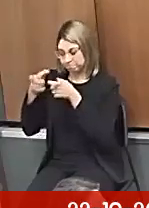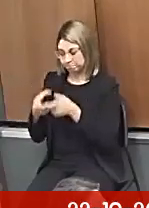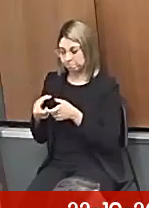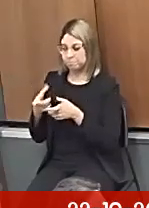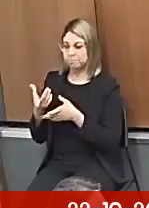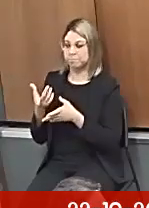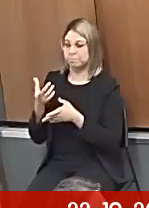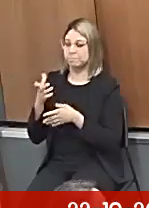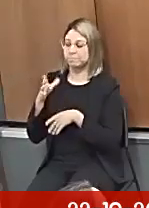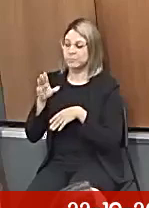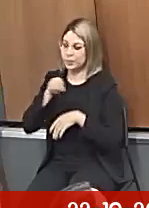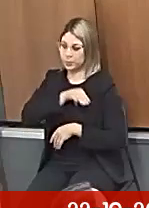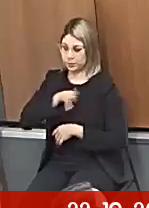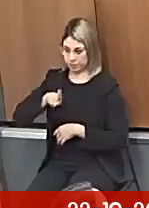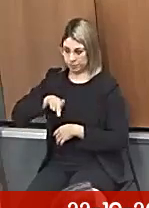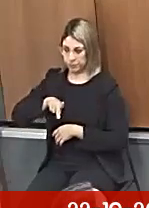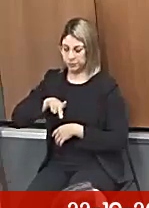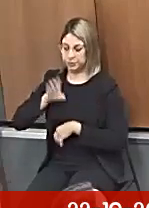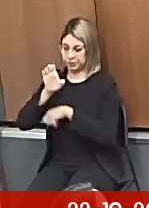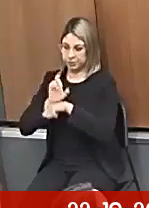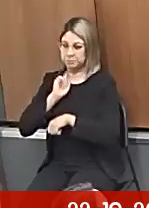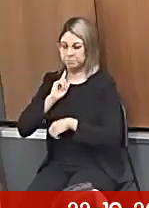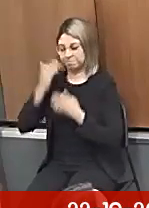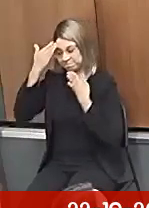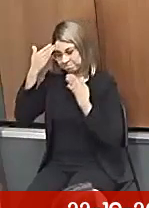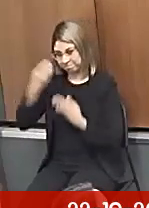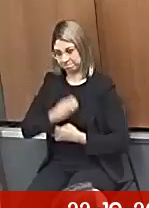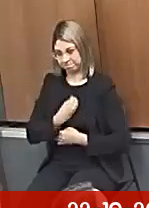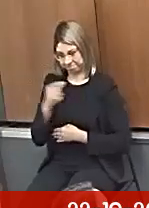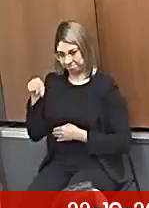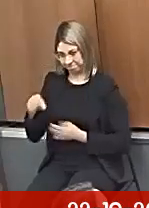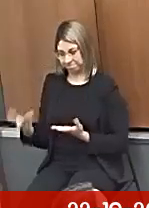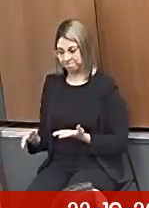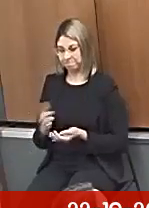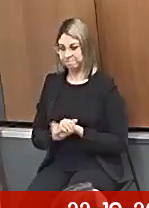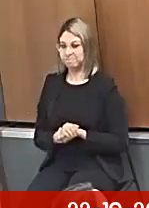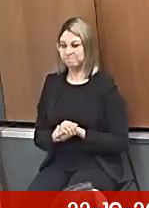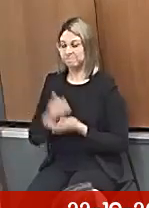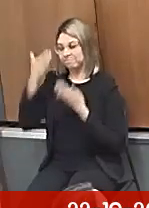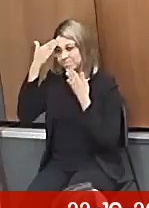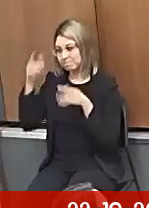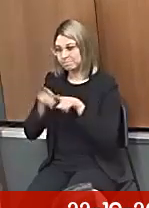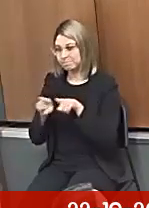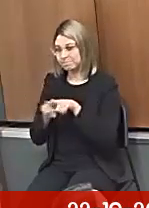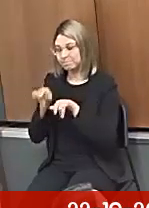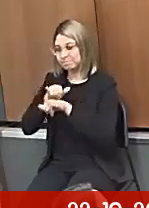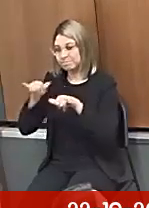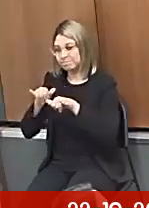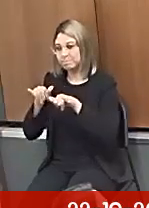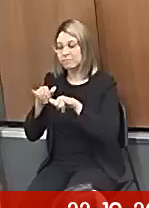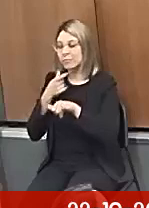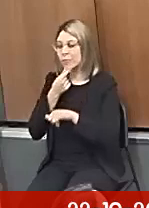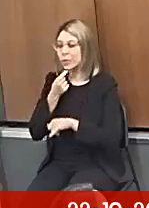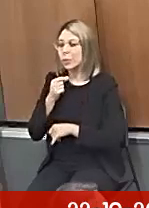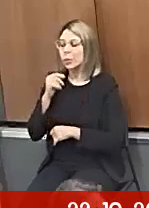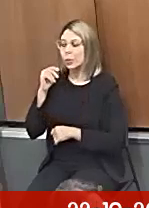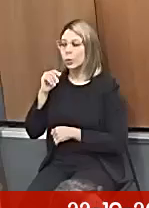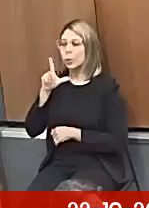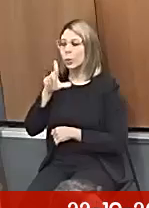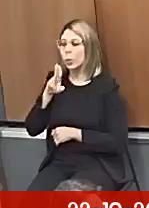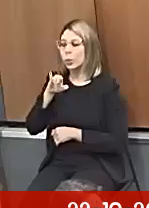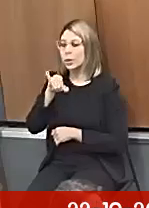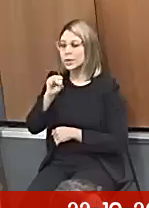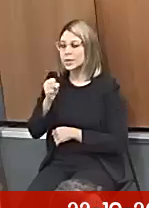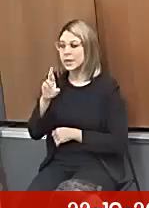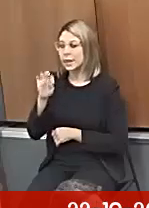do Ministério Público do Estado de Minas Gerais. Muito obrigado pela presença. Agradeço também, anuncio a presença do senhor Luiz Renato